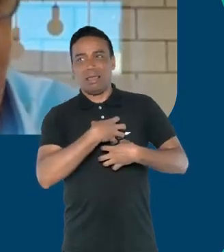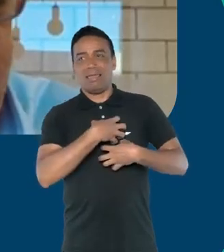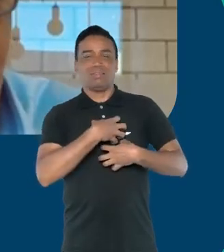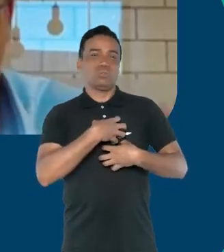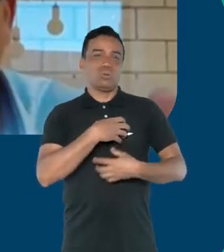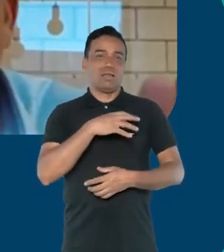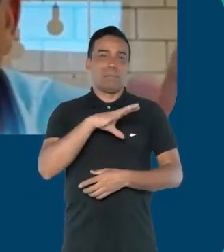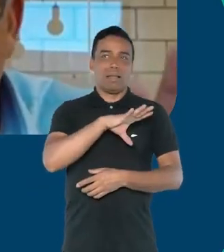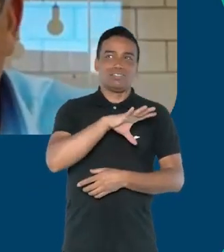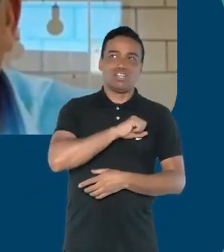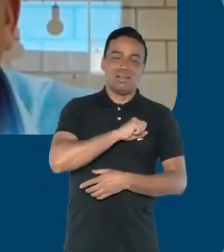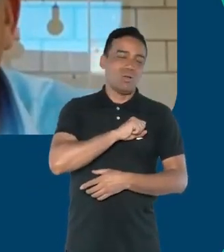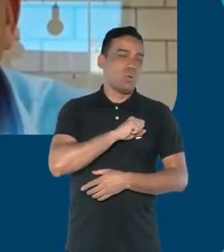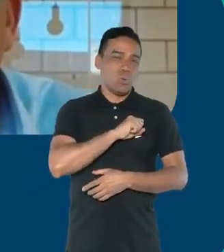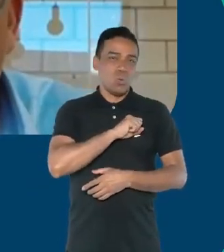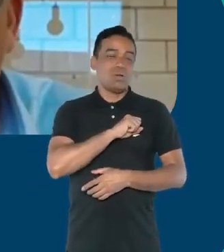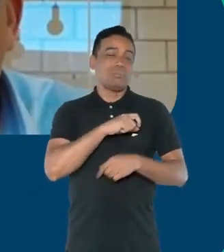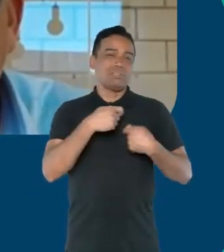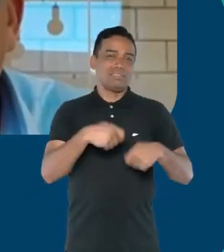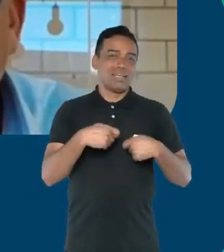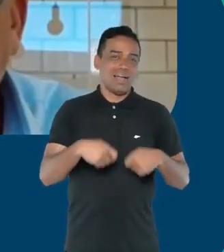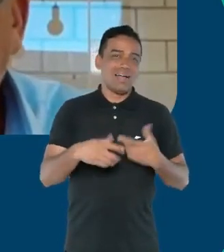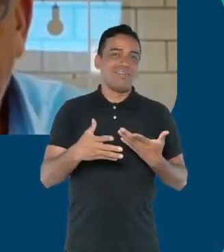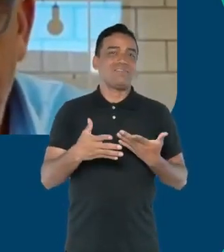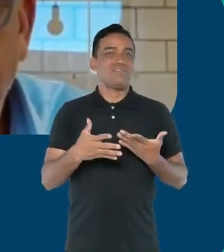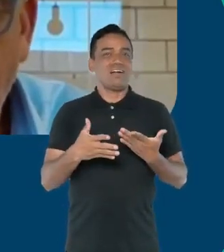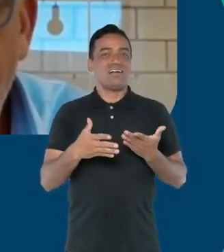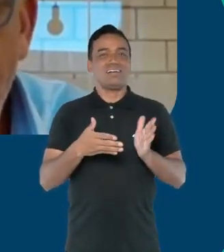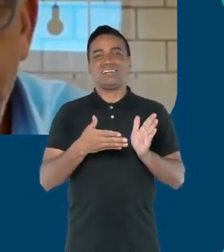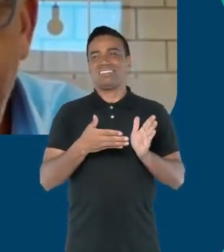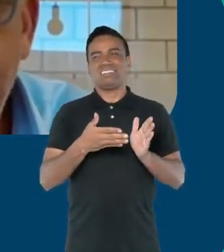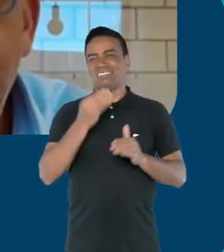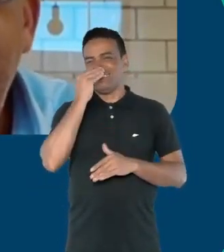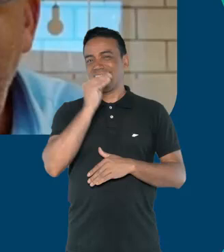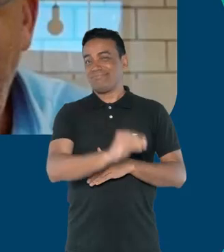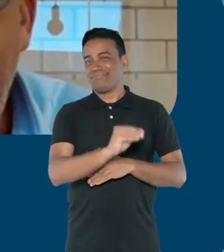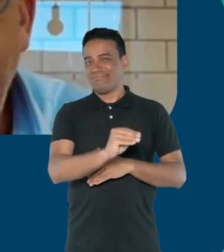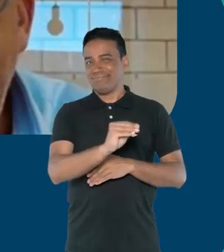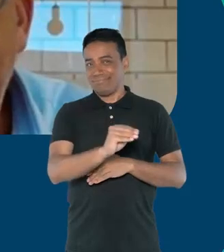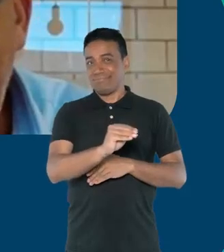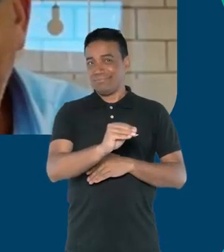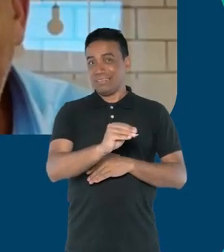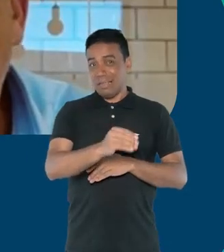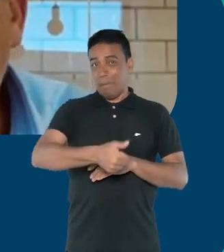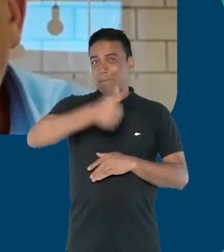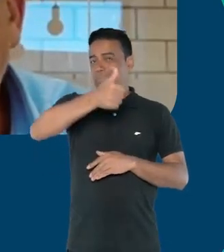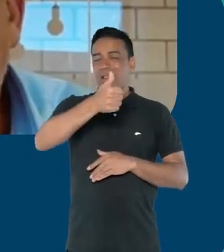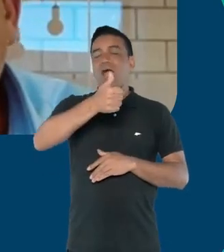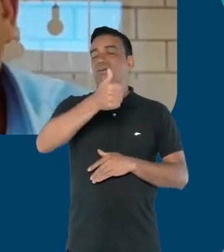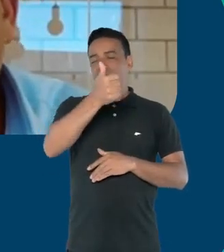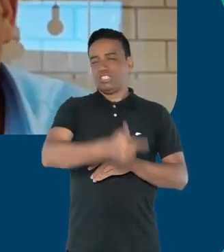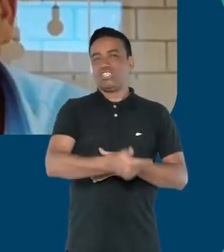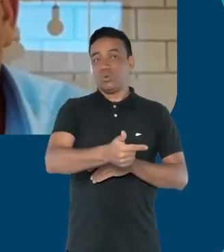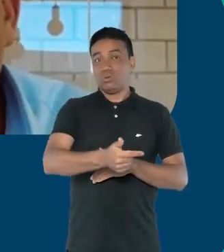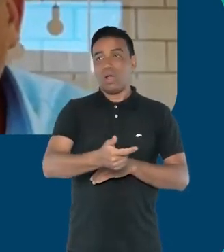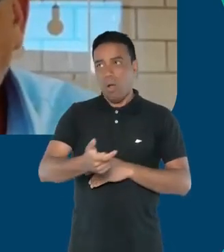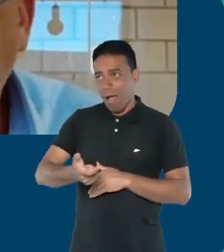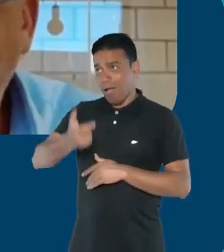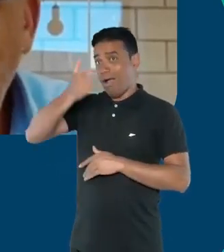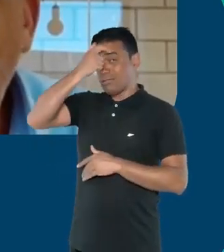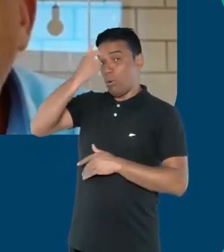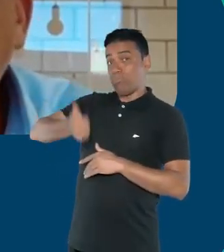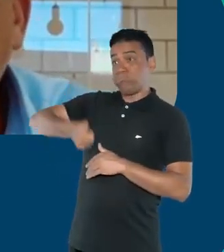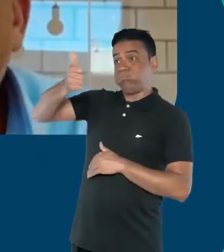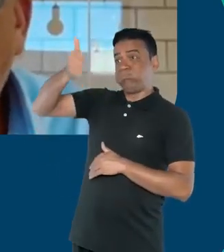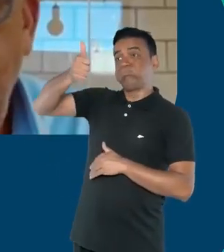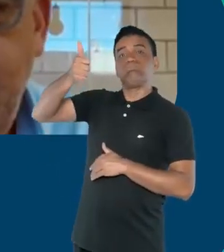de certa forma, colocadas mesmo de lado, né, para que a razão pudesse assumir